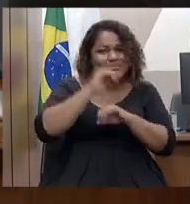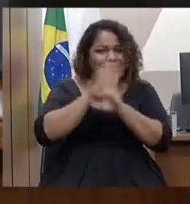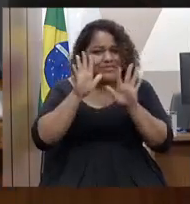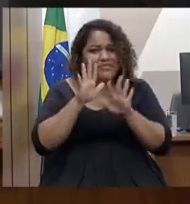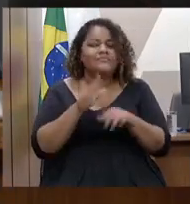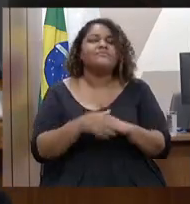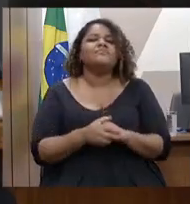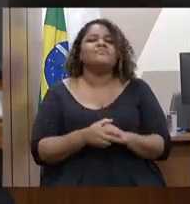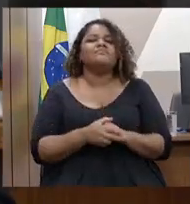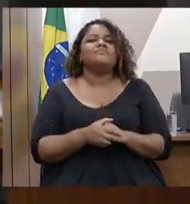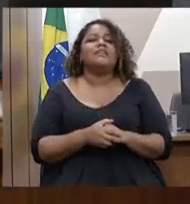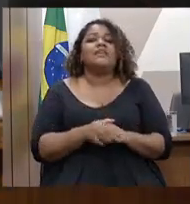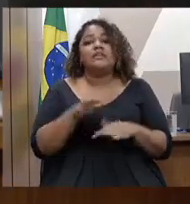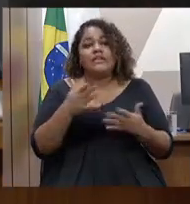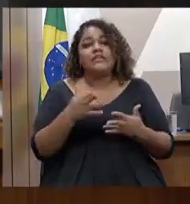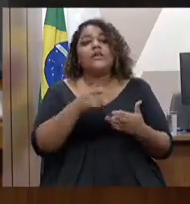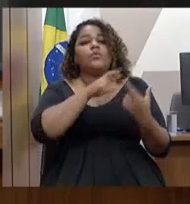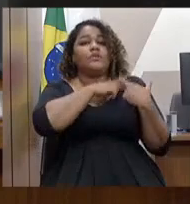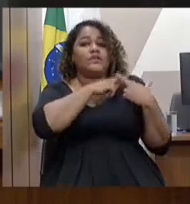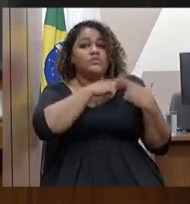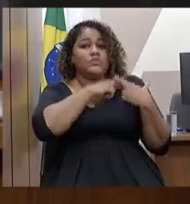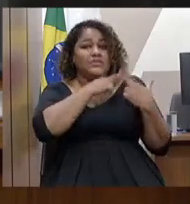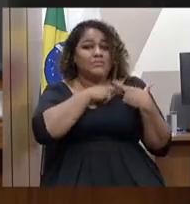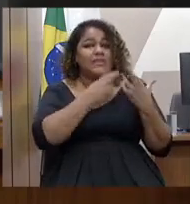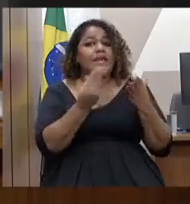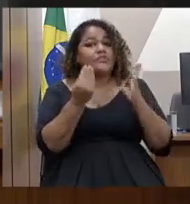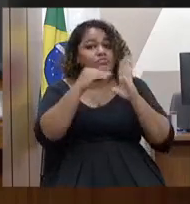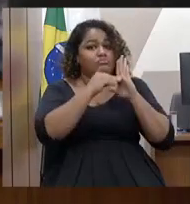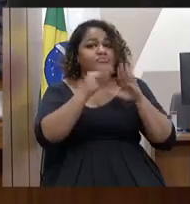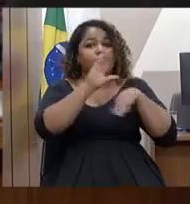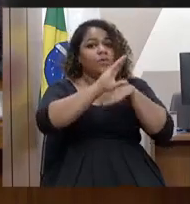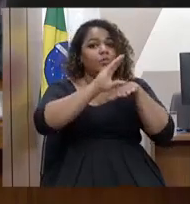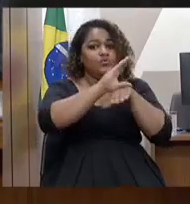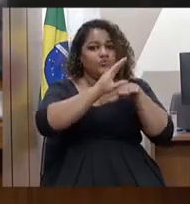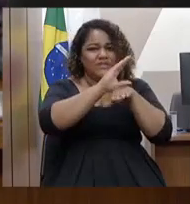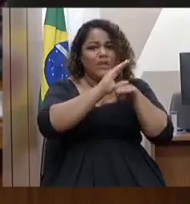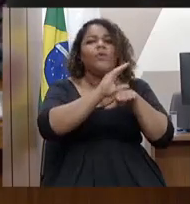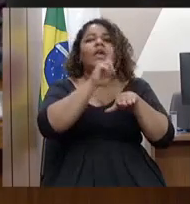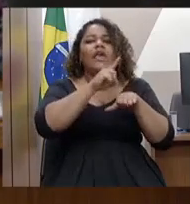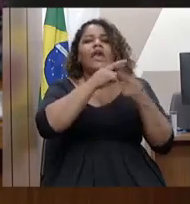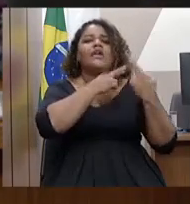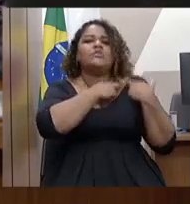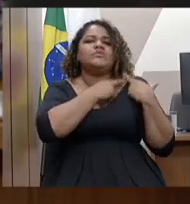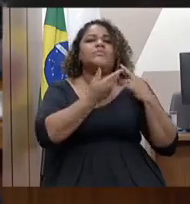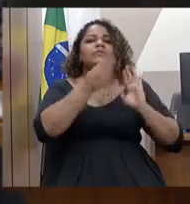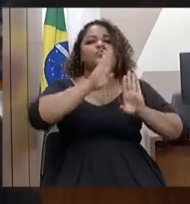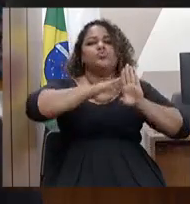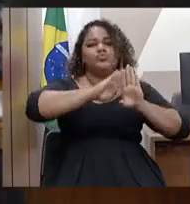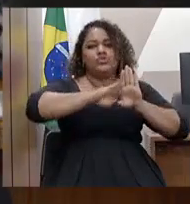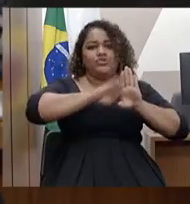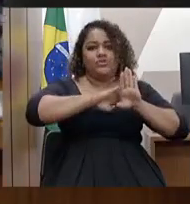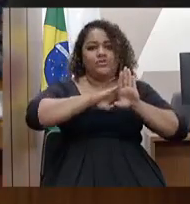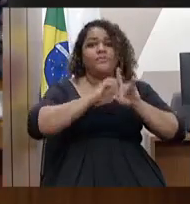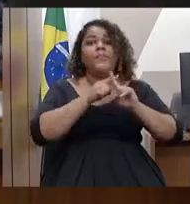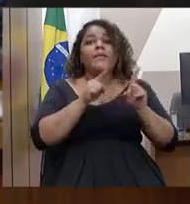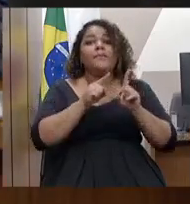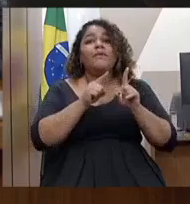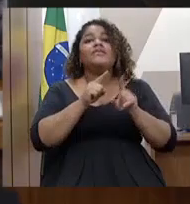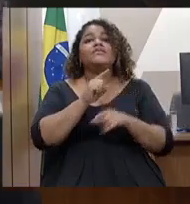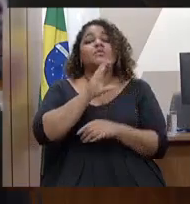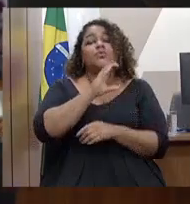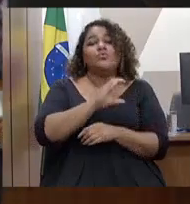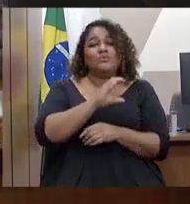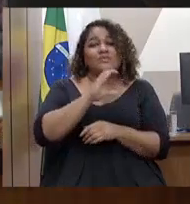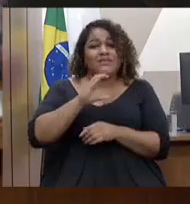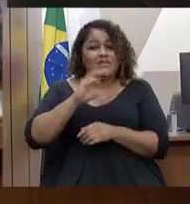prevista Originalmente na condição é responsabilidade subjetiva O Código Civil de 2002 Ele trouxe uma nova Matriz